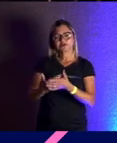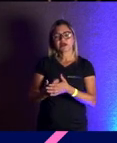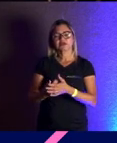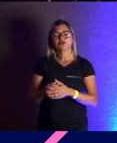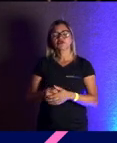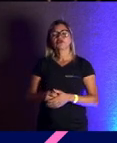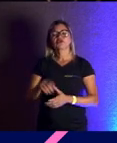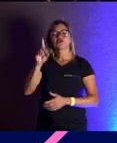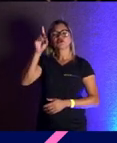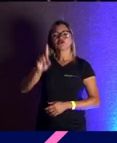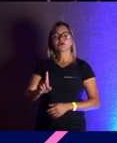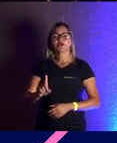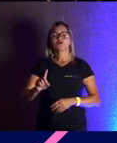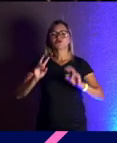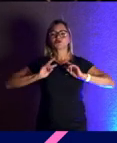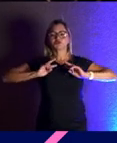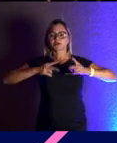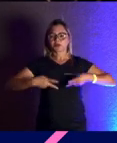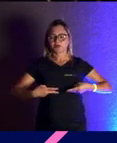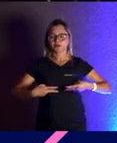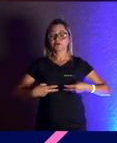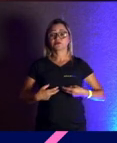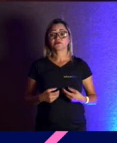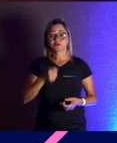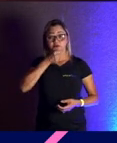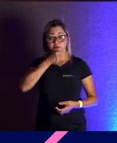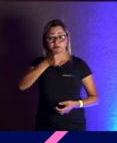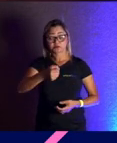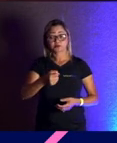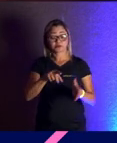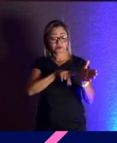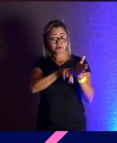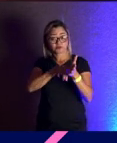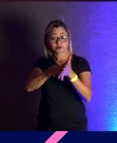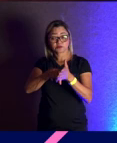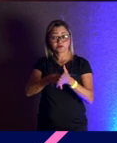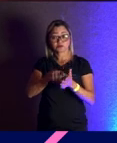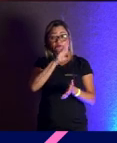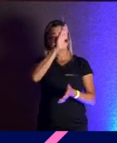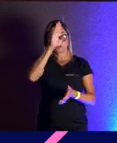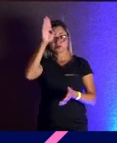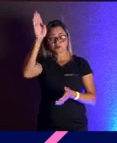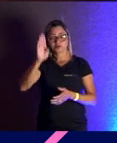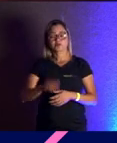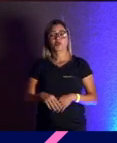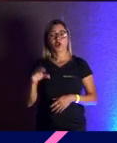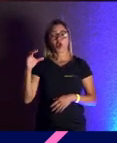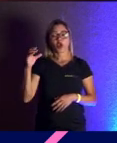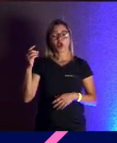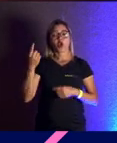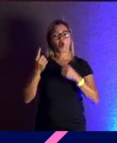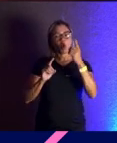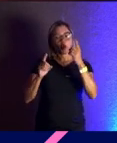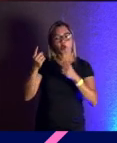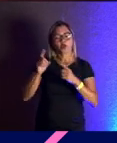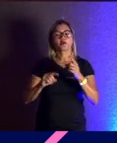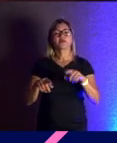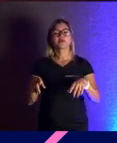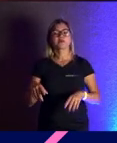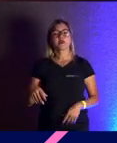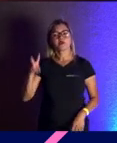violação de direitos humanos. Nós teremos jornalista e pesquisadores do Brasil, da Colômbia e do México, para conhecer